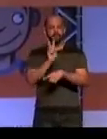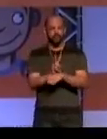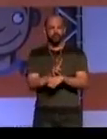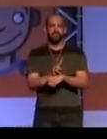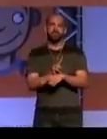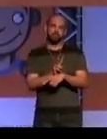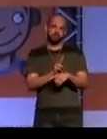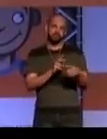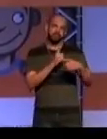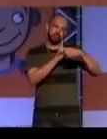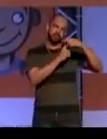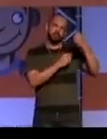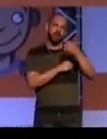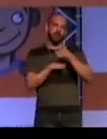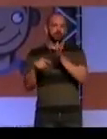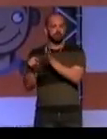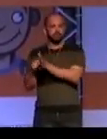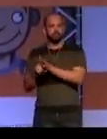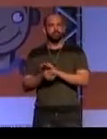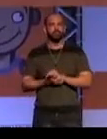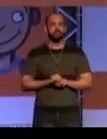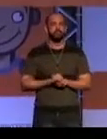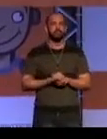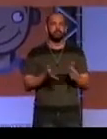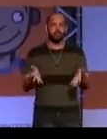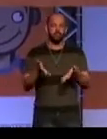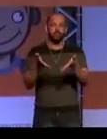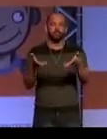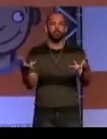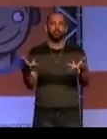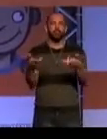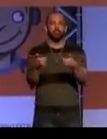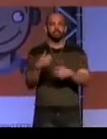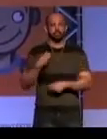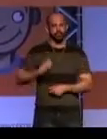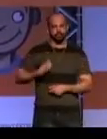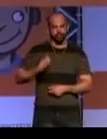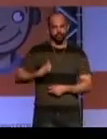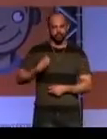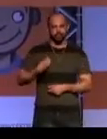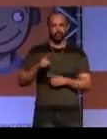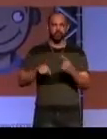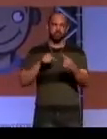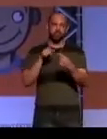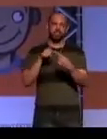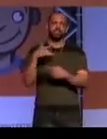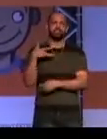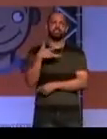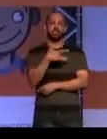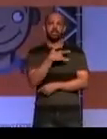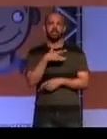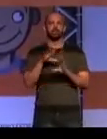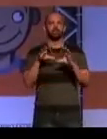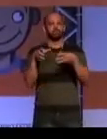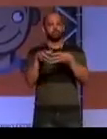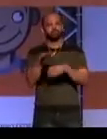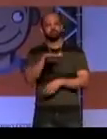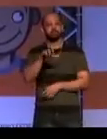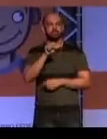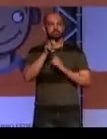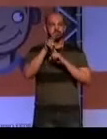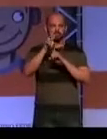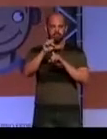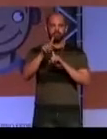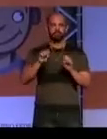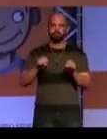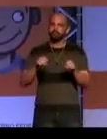maior, como eu já disse, e proporciona melhor qualidade de vida. O objetivo de saúde pública do SUS é um bem